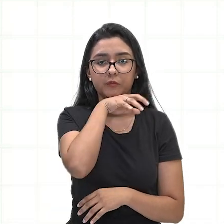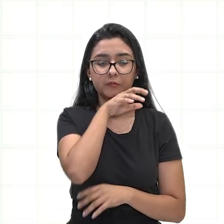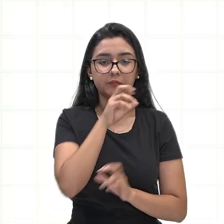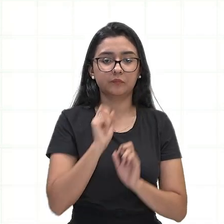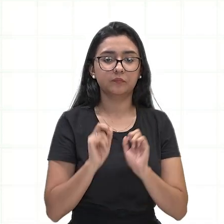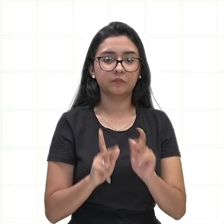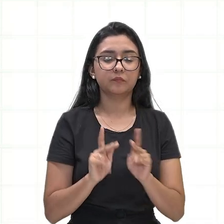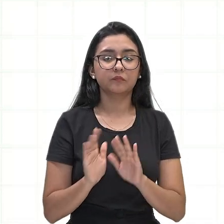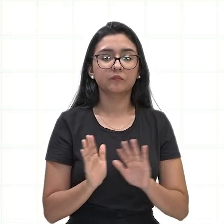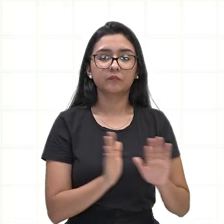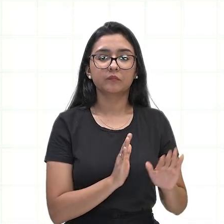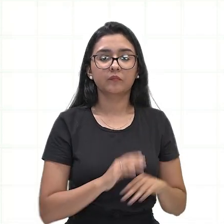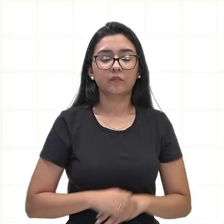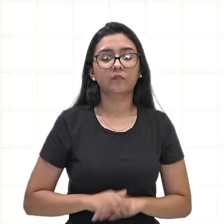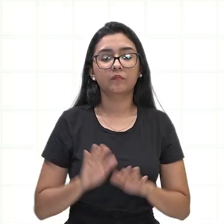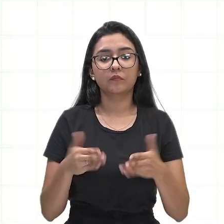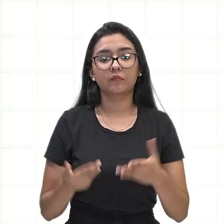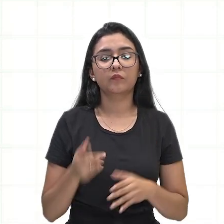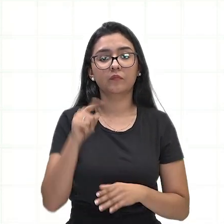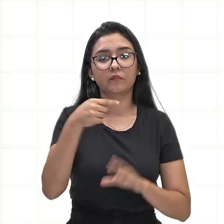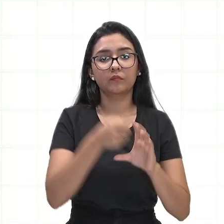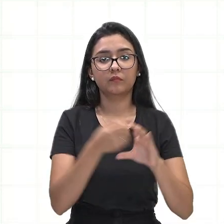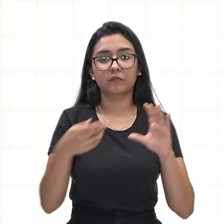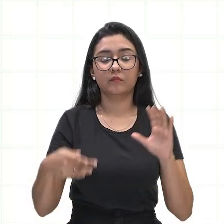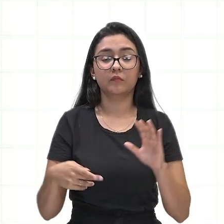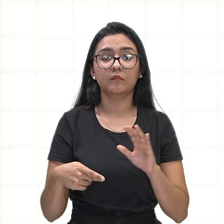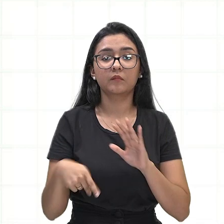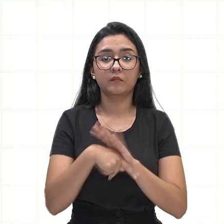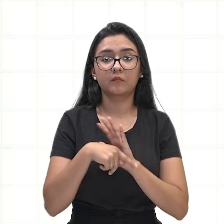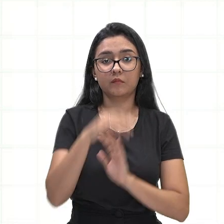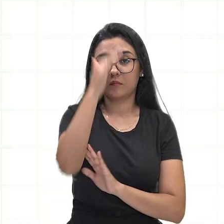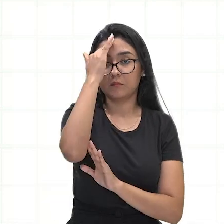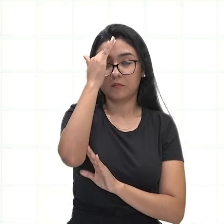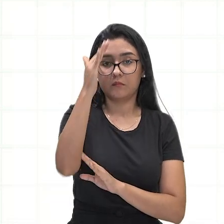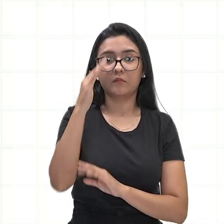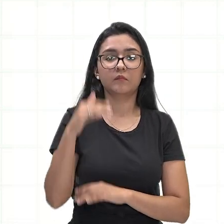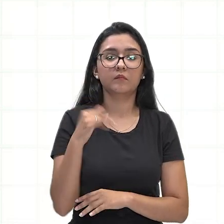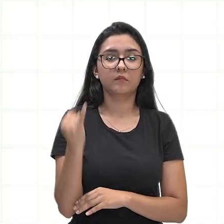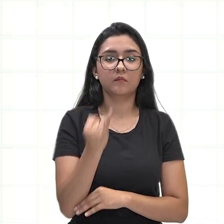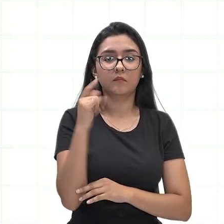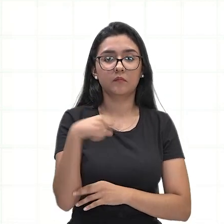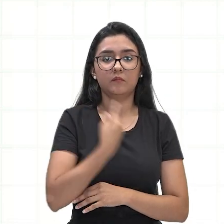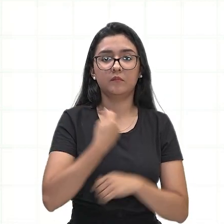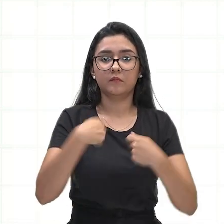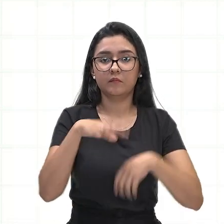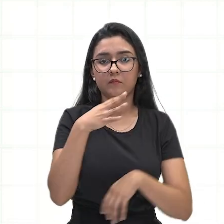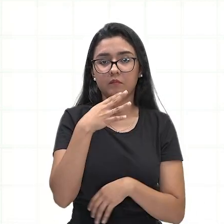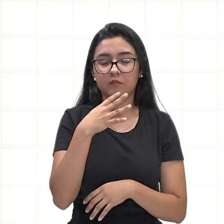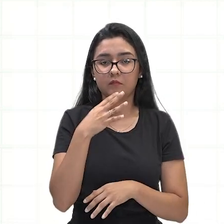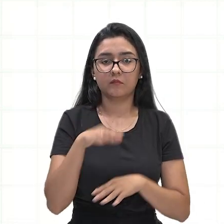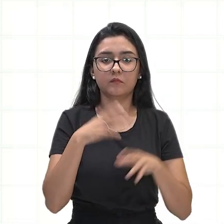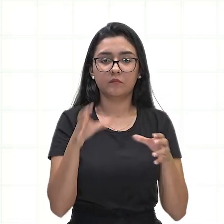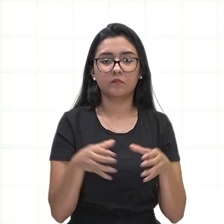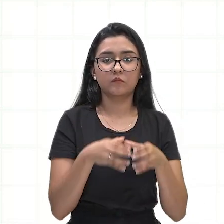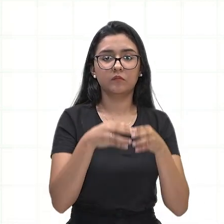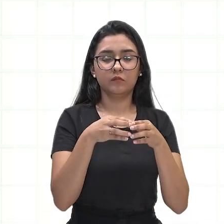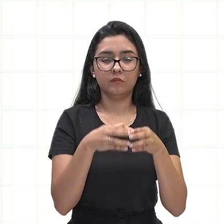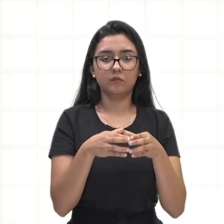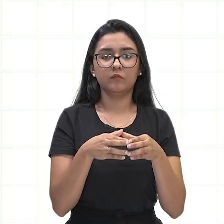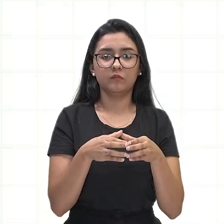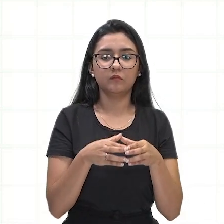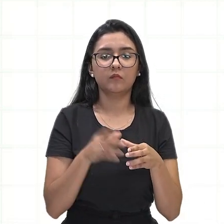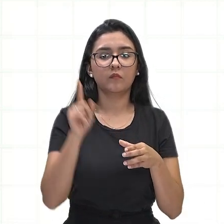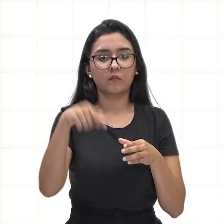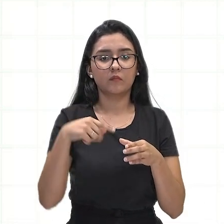indivíduo, ok? Então, essas são as características mais importantes que a gente precisa aí saber, entender sobre esse grupo,